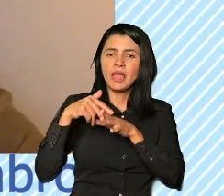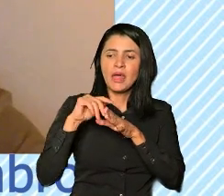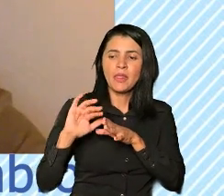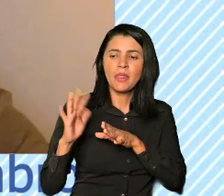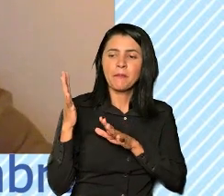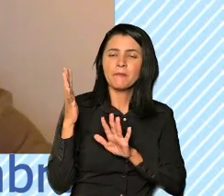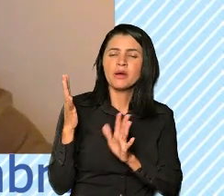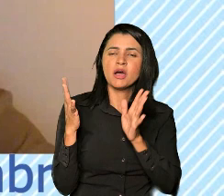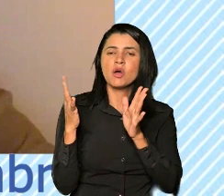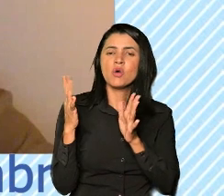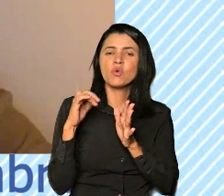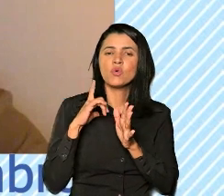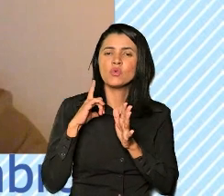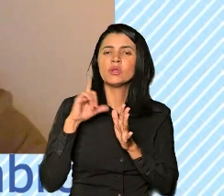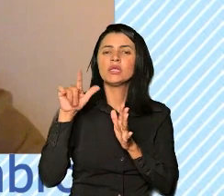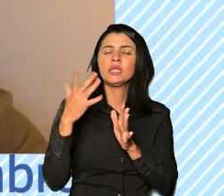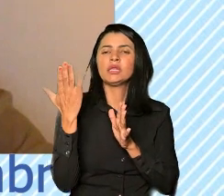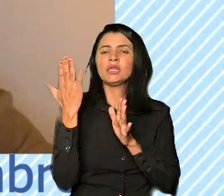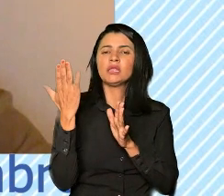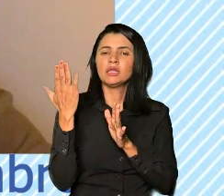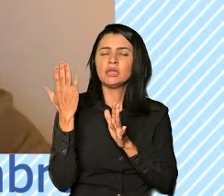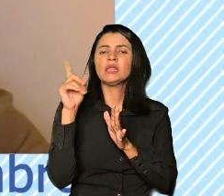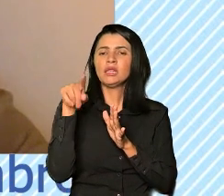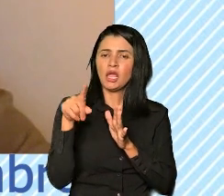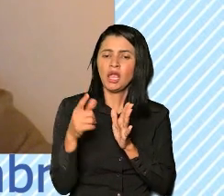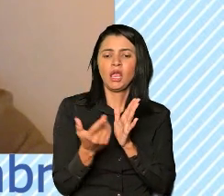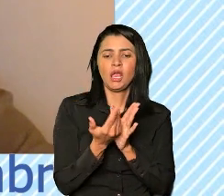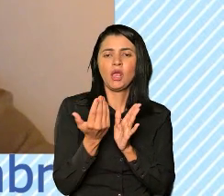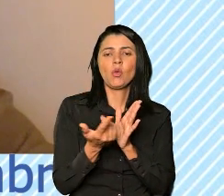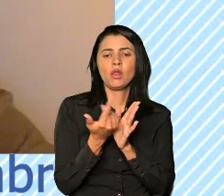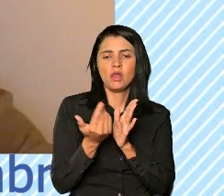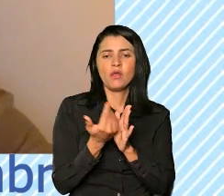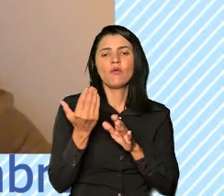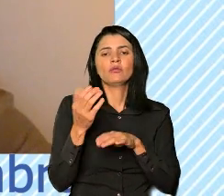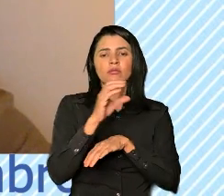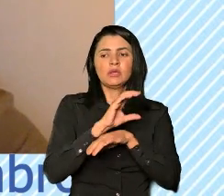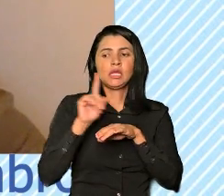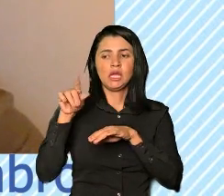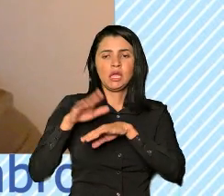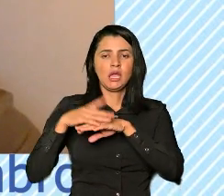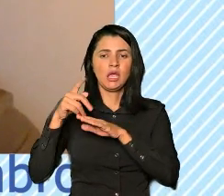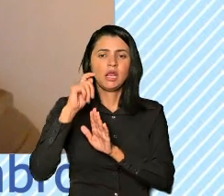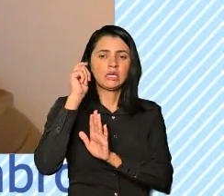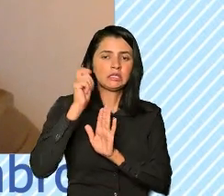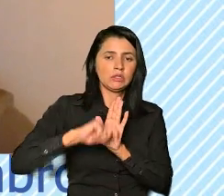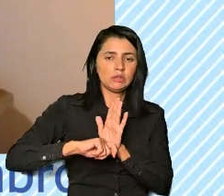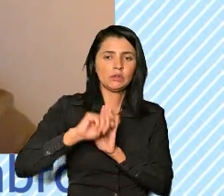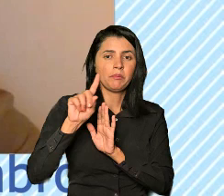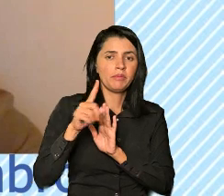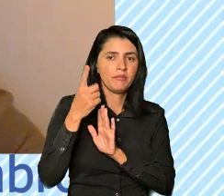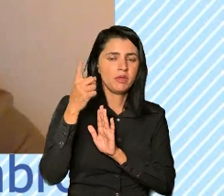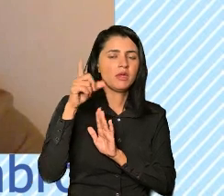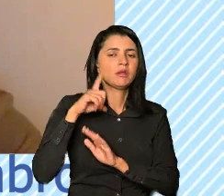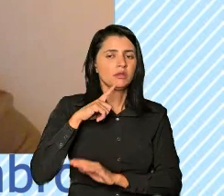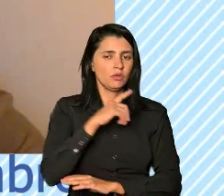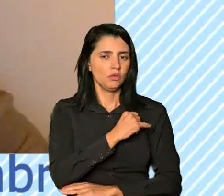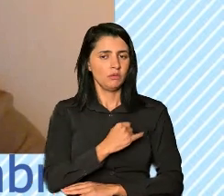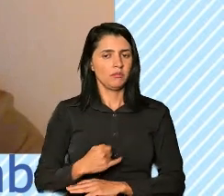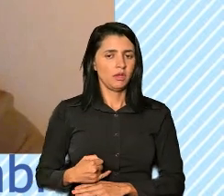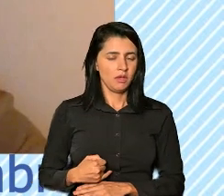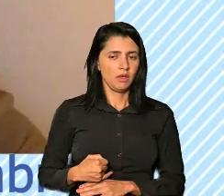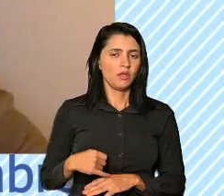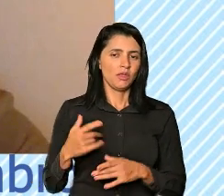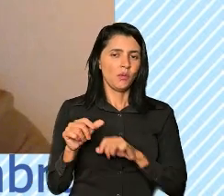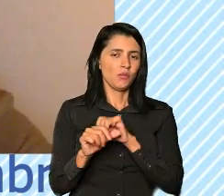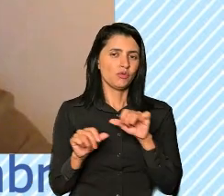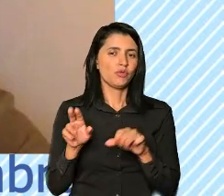ele tem um exemplar da Constituição, que ele otorgou, a primeira Constituição do Império. Então passou a se chamar Praça